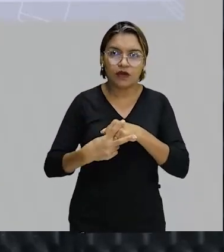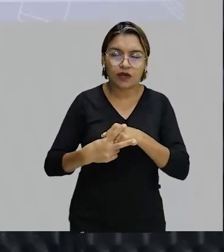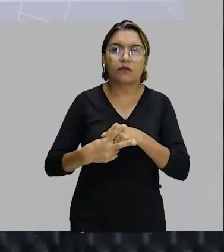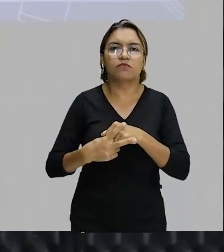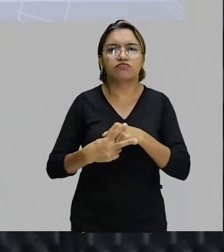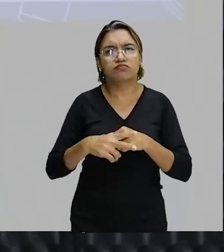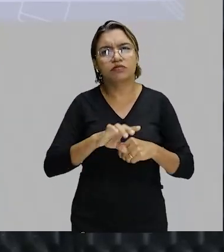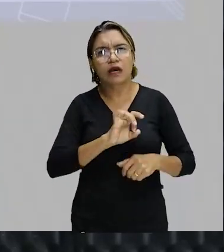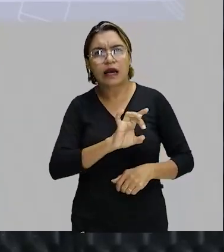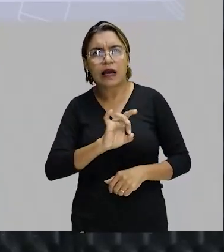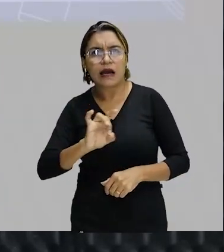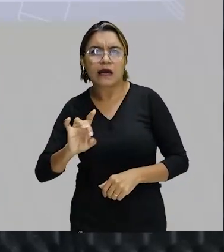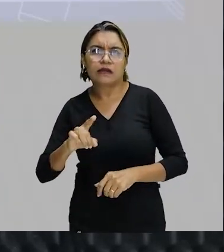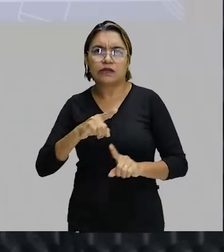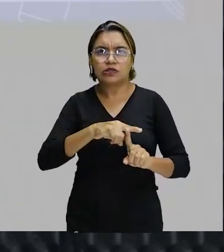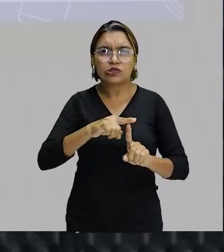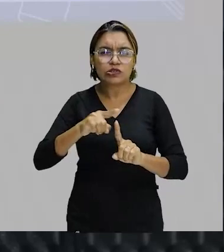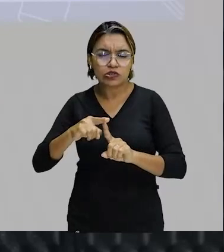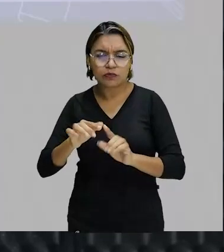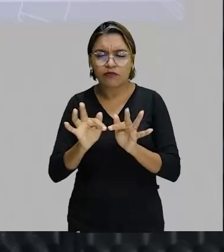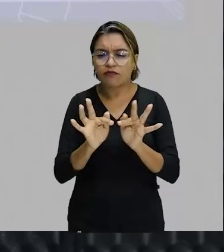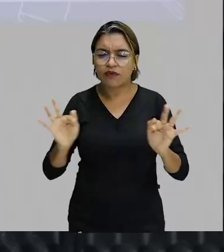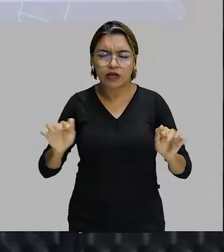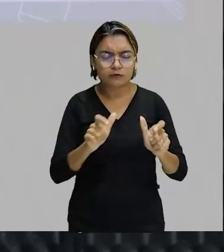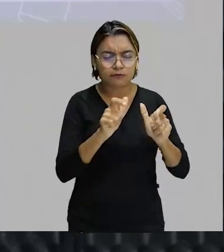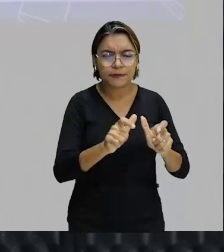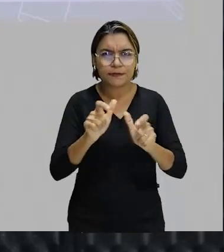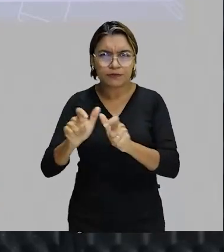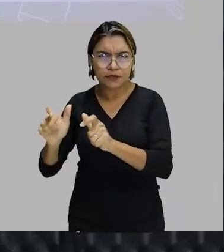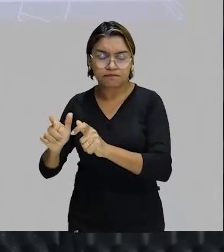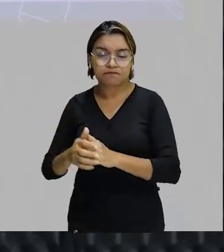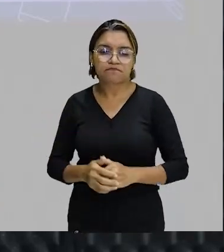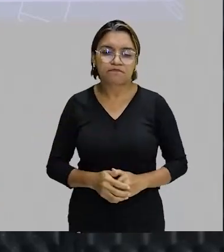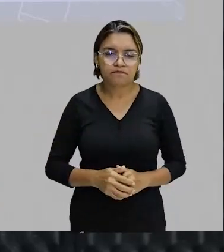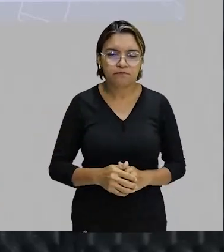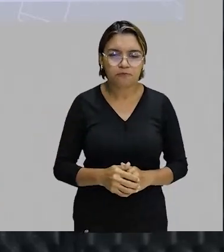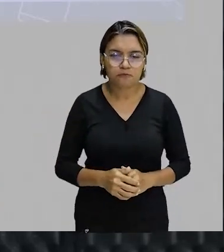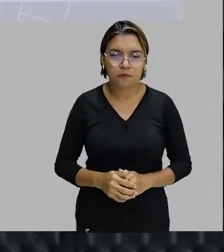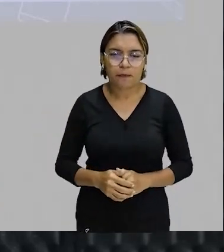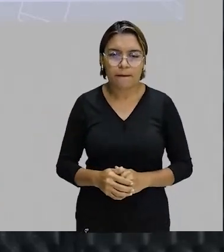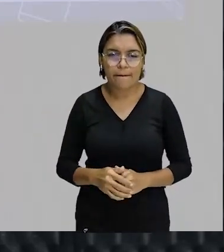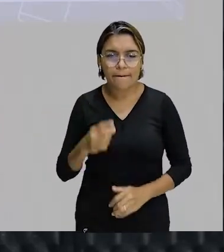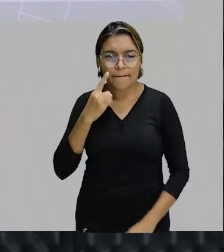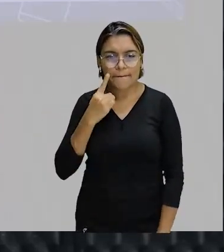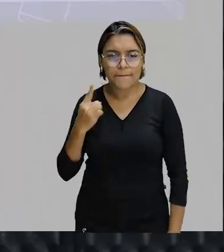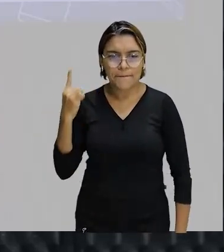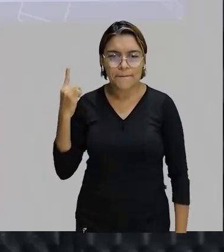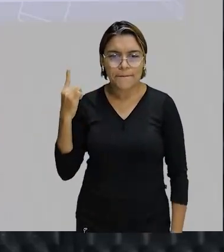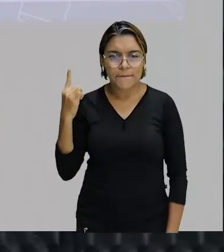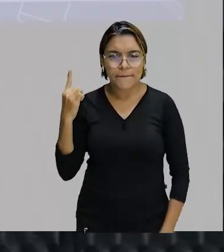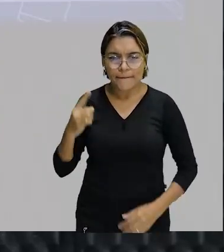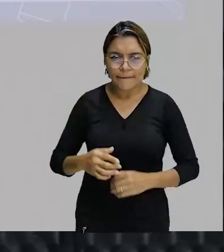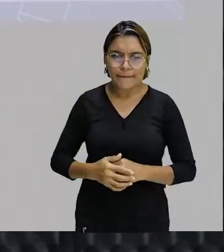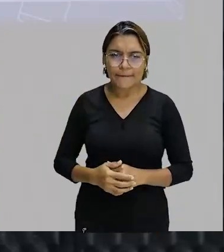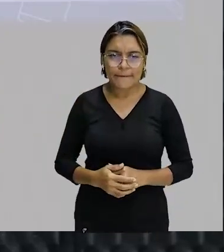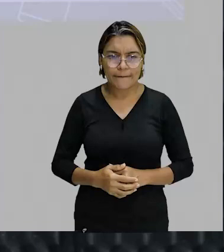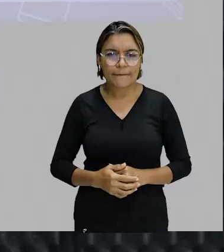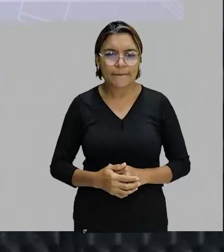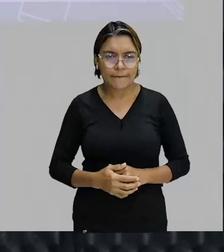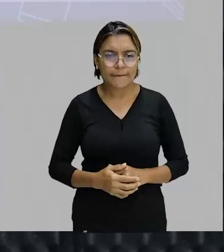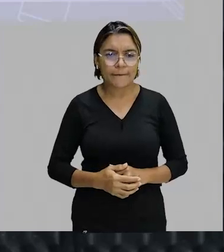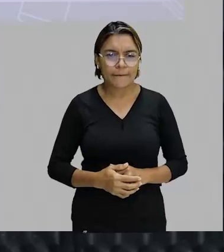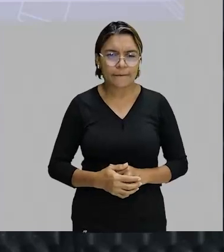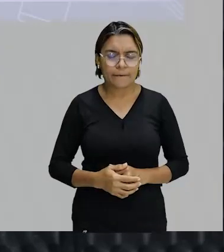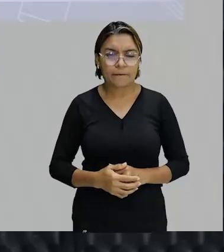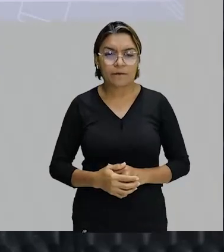cada tipo em determinada posição. Tá? Então, we can place an adverb in different positions in a